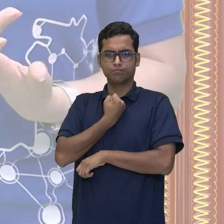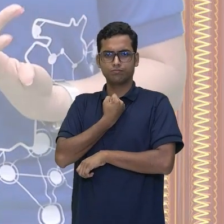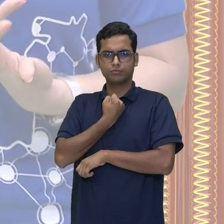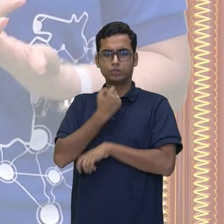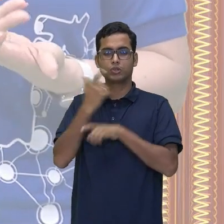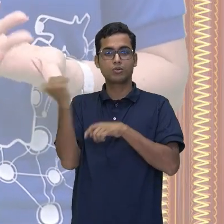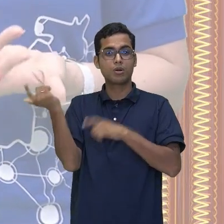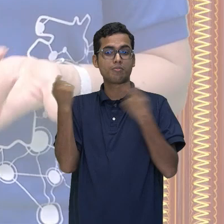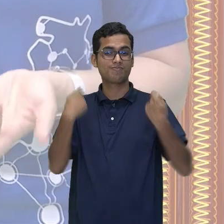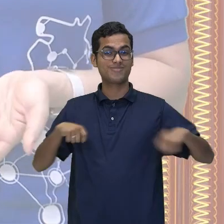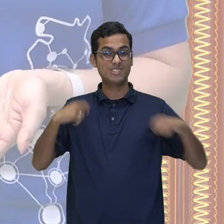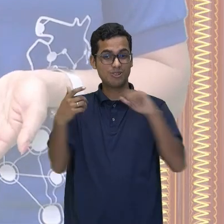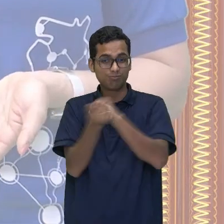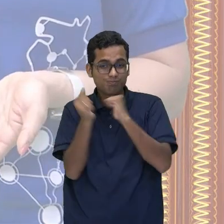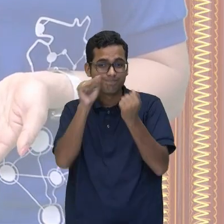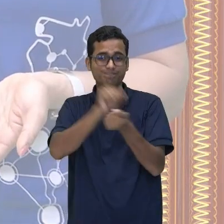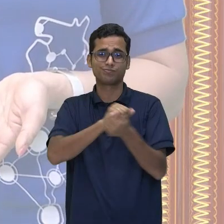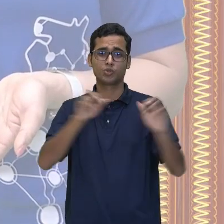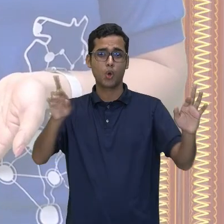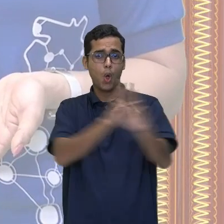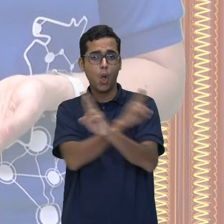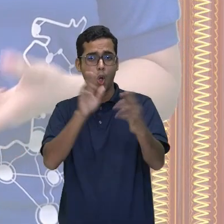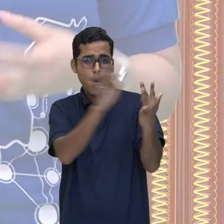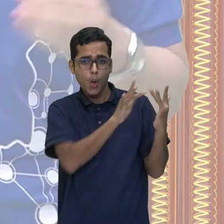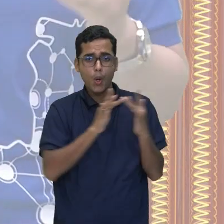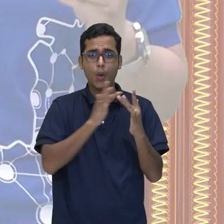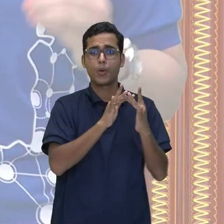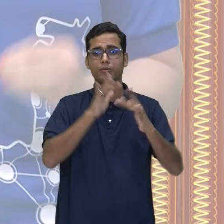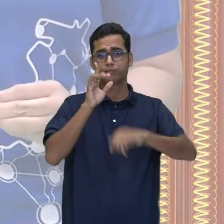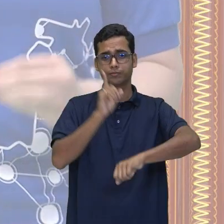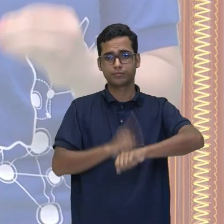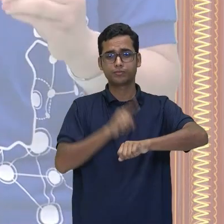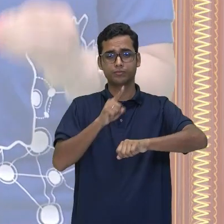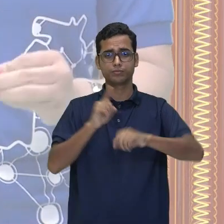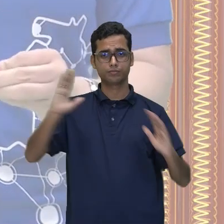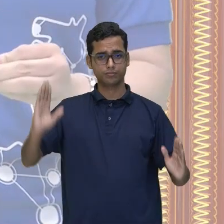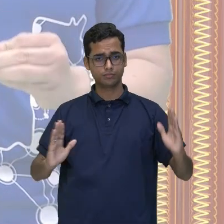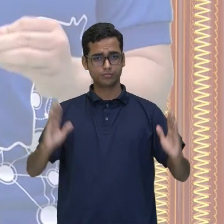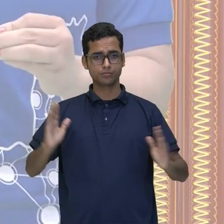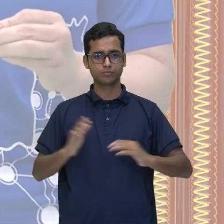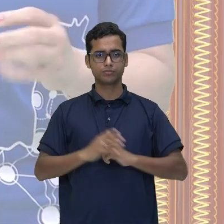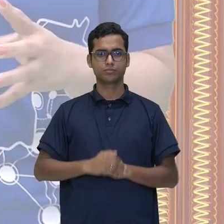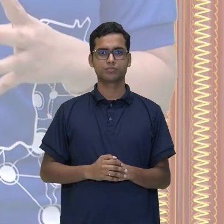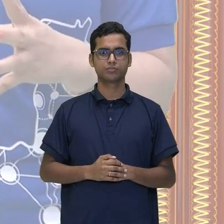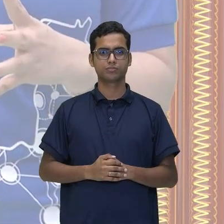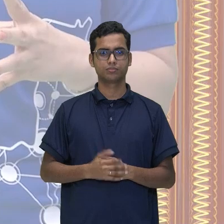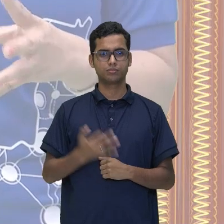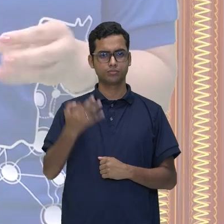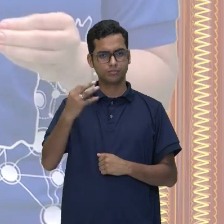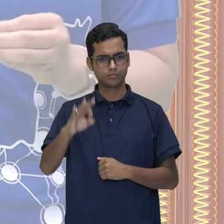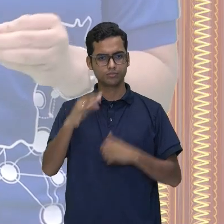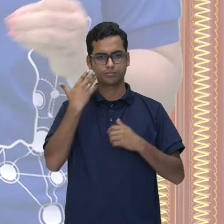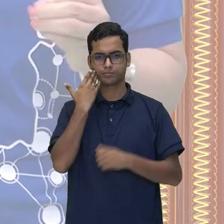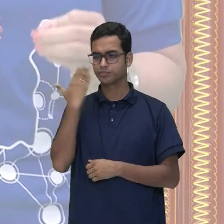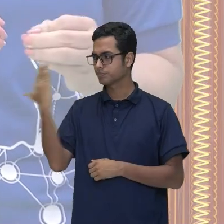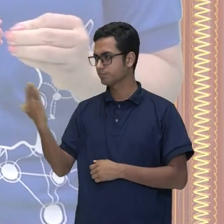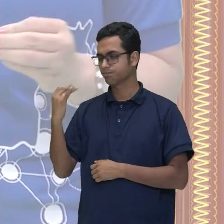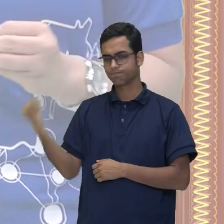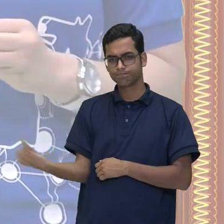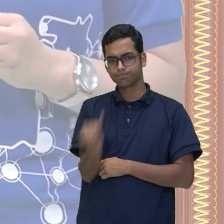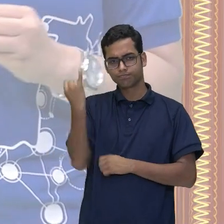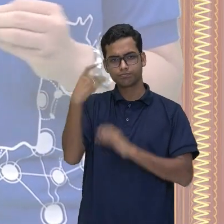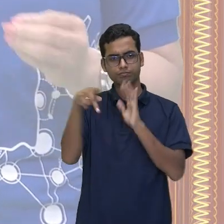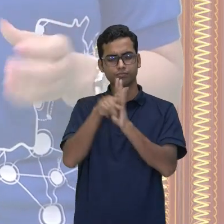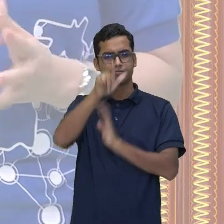adequar às relações que estavam sendo colocadas para elas naquele momento. certo? Então essa foi a importância de